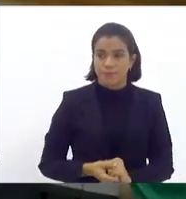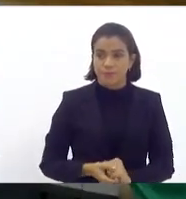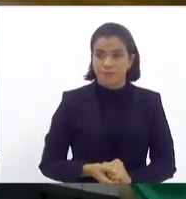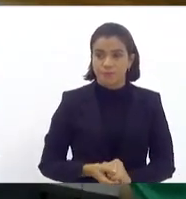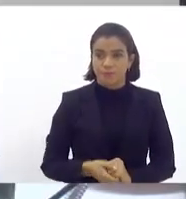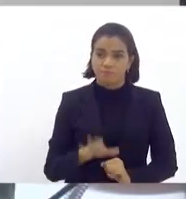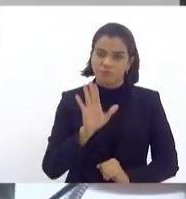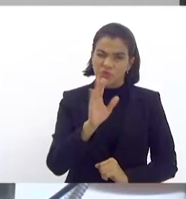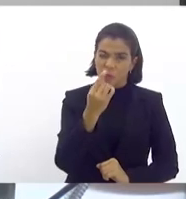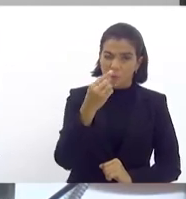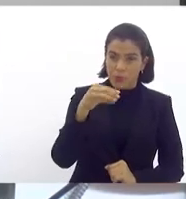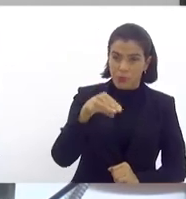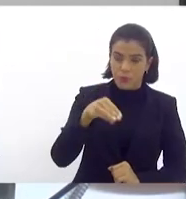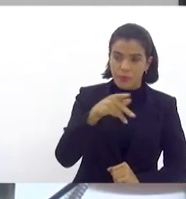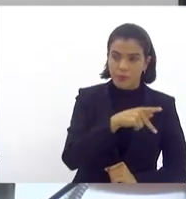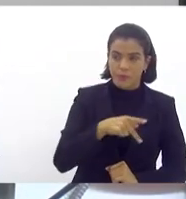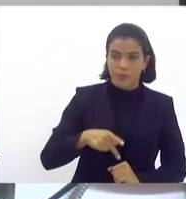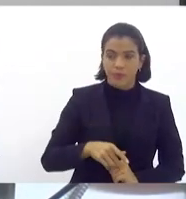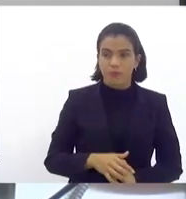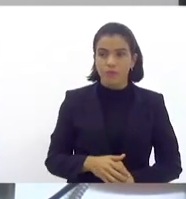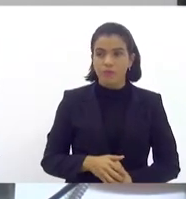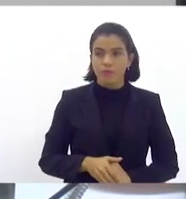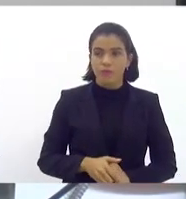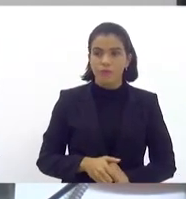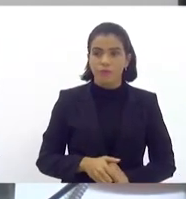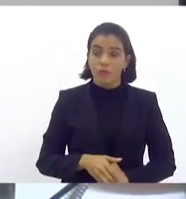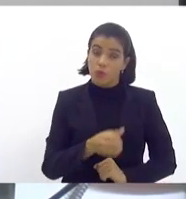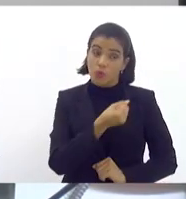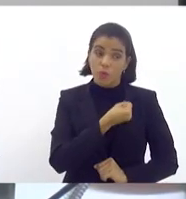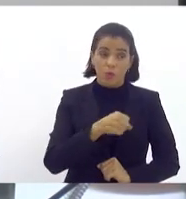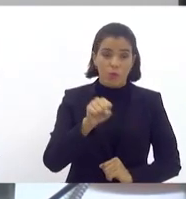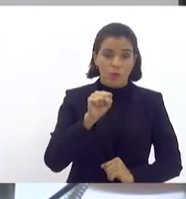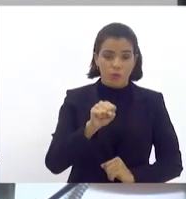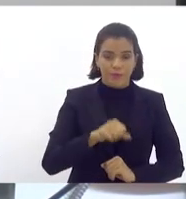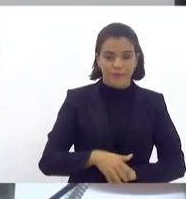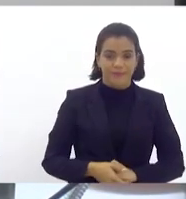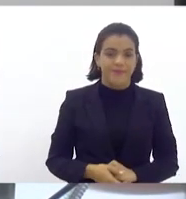minuto, presidente. É o 8.